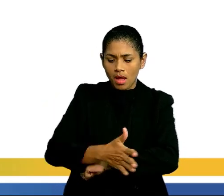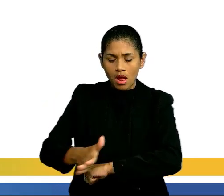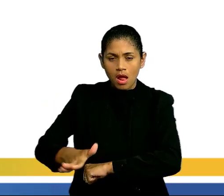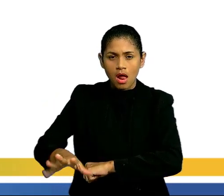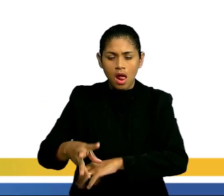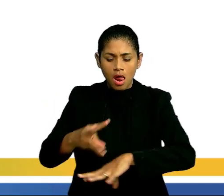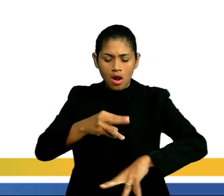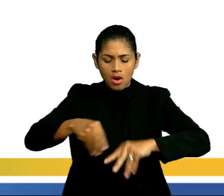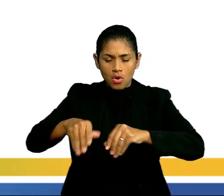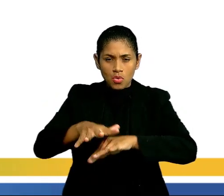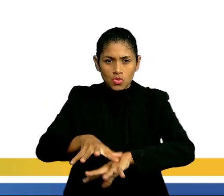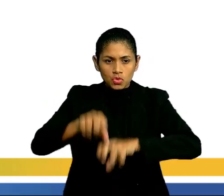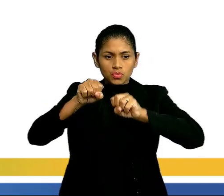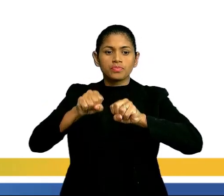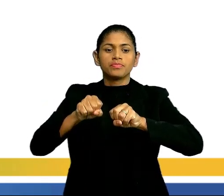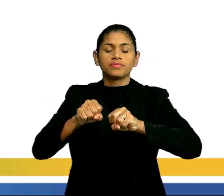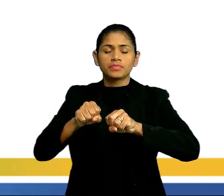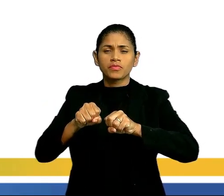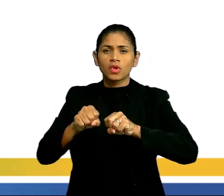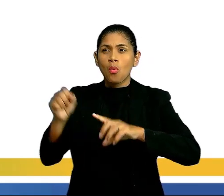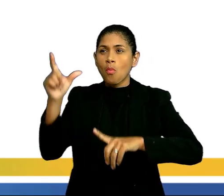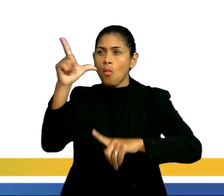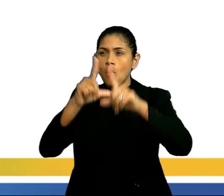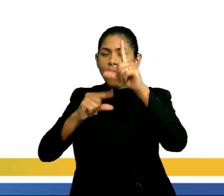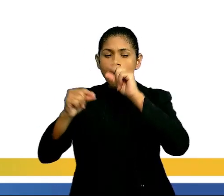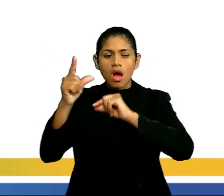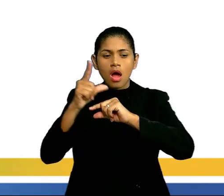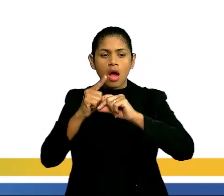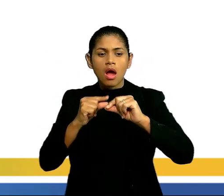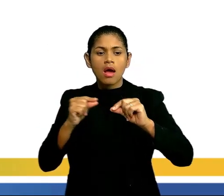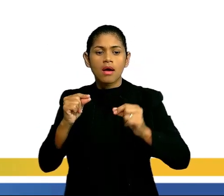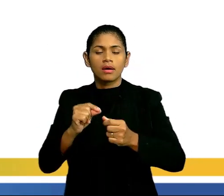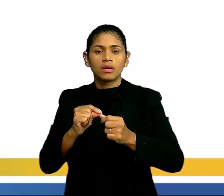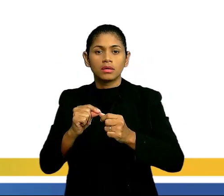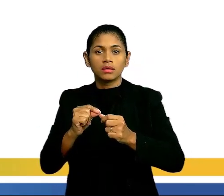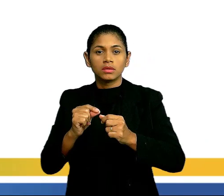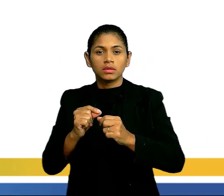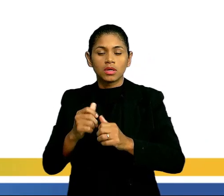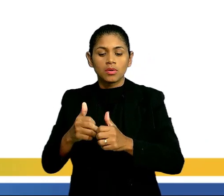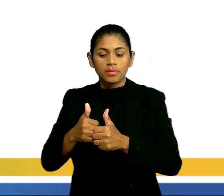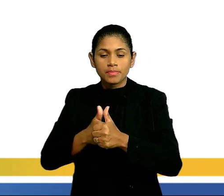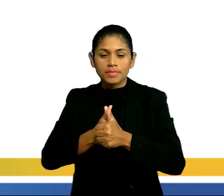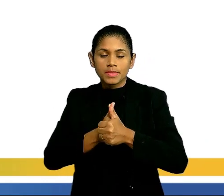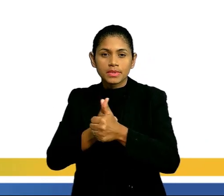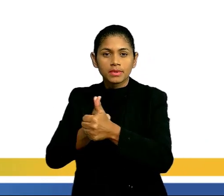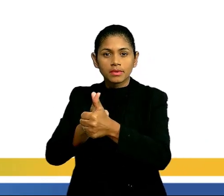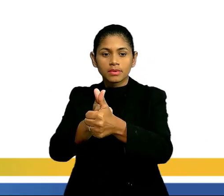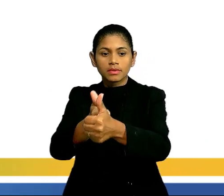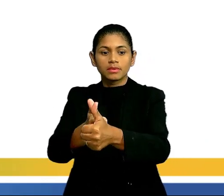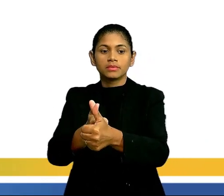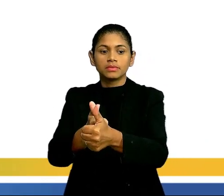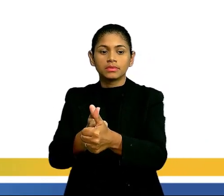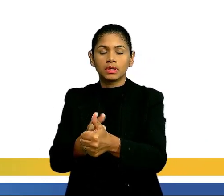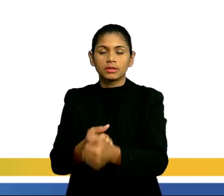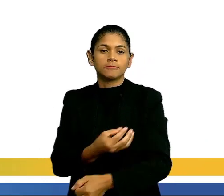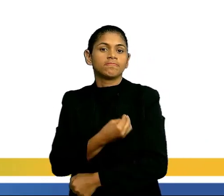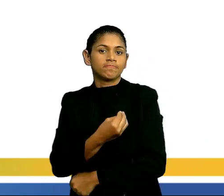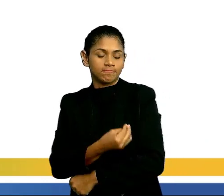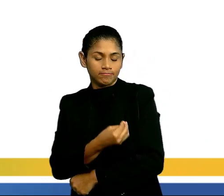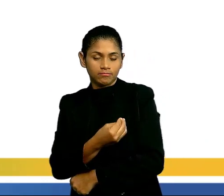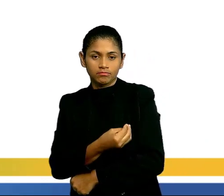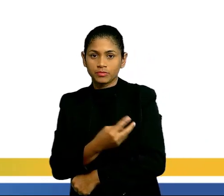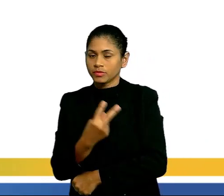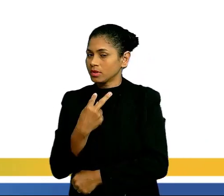dia uma estrela enviada por ti mesmo me trouxe até a tua inefável presença.